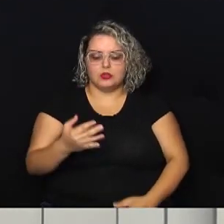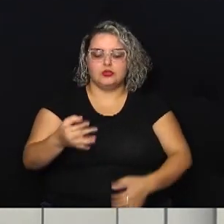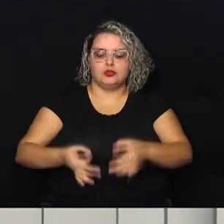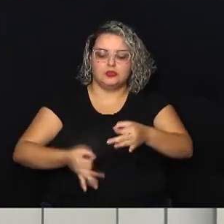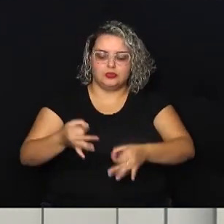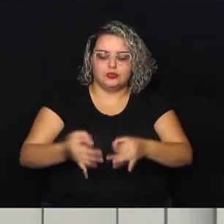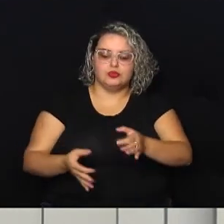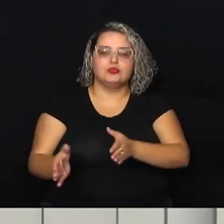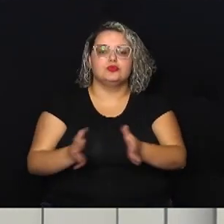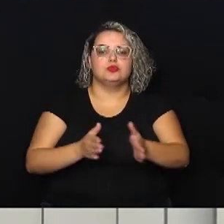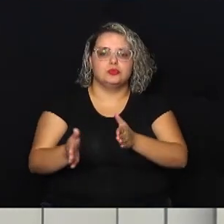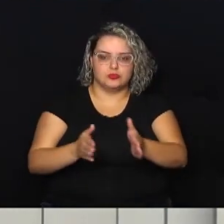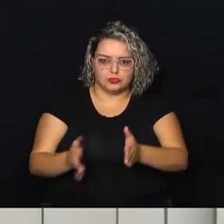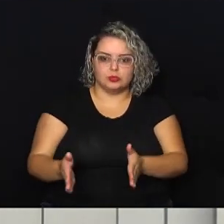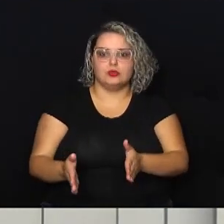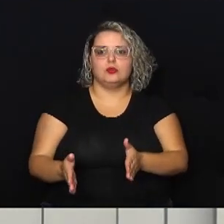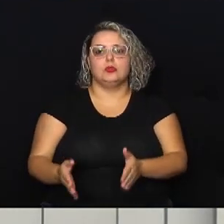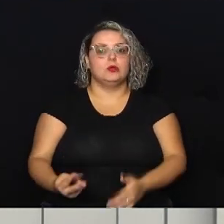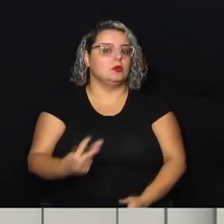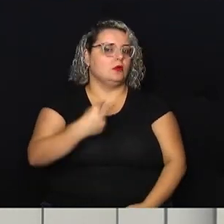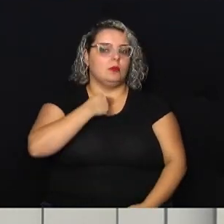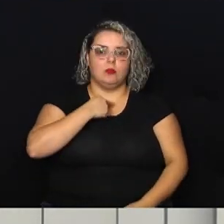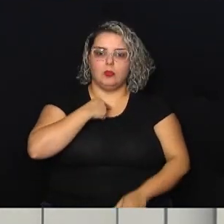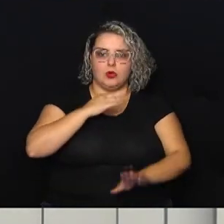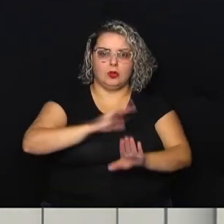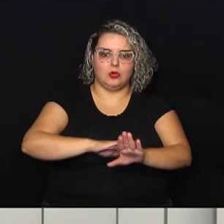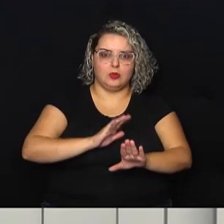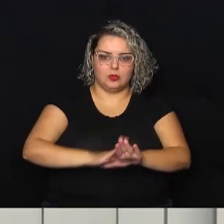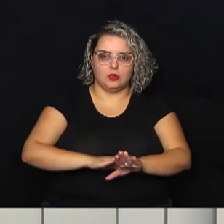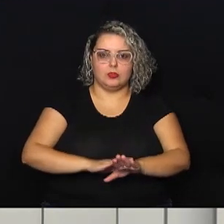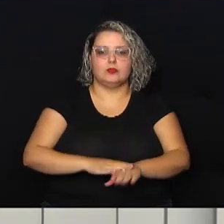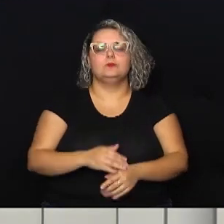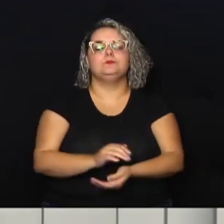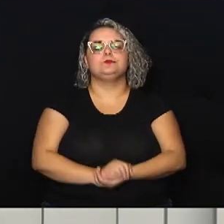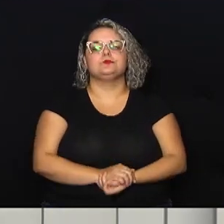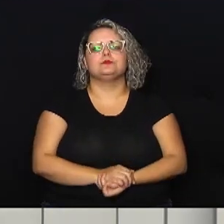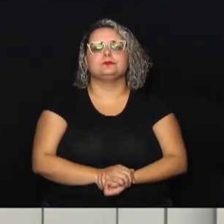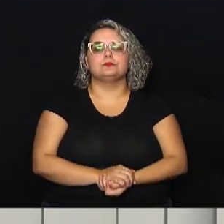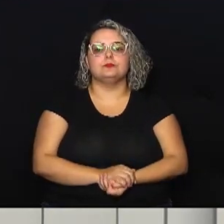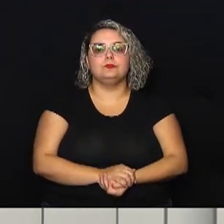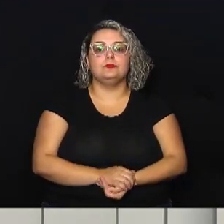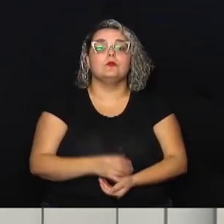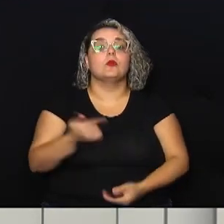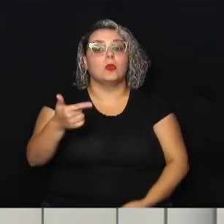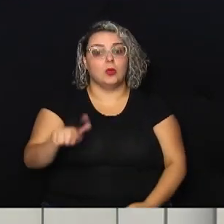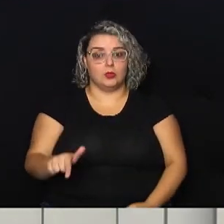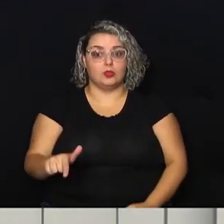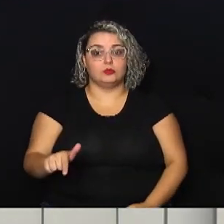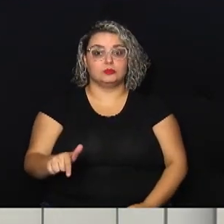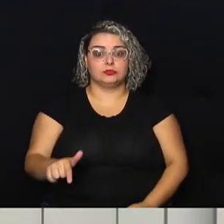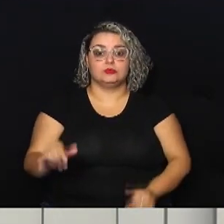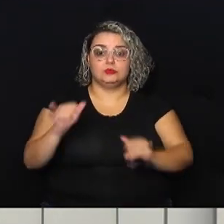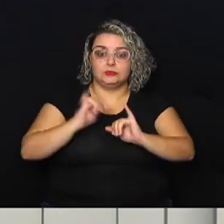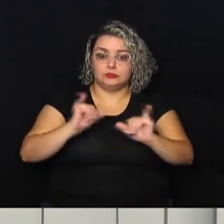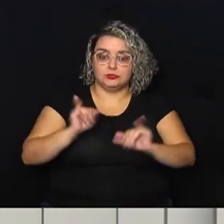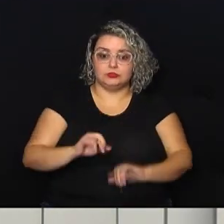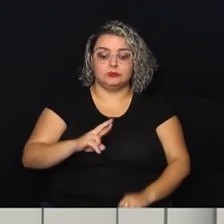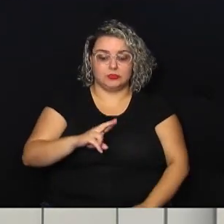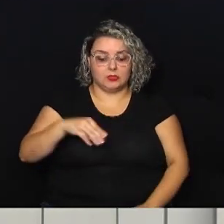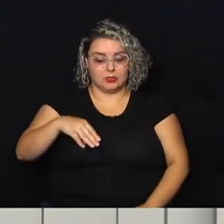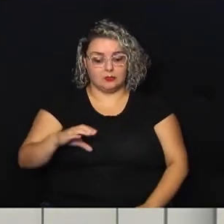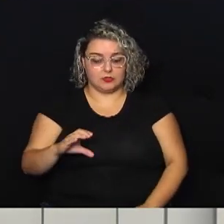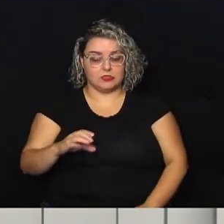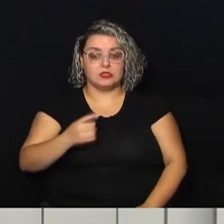durante o período em que não puderam exercer as atividades. Bom, a gente segue aqui com as notícias da metrópole de